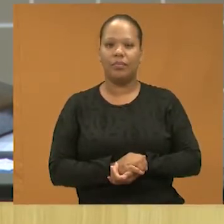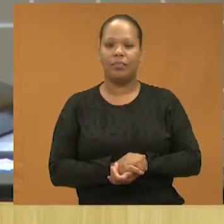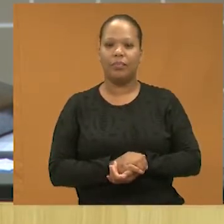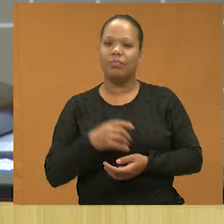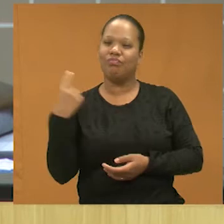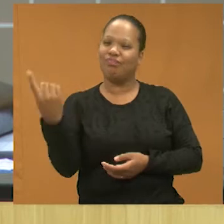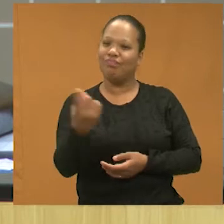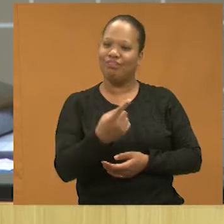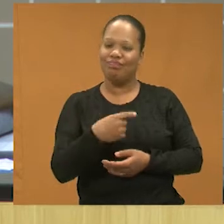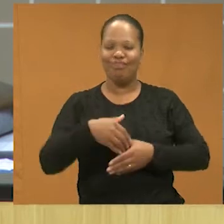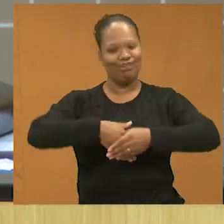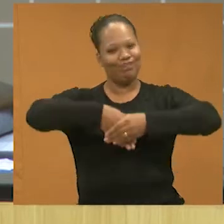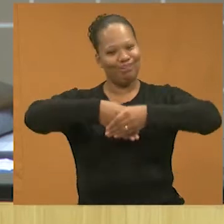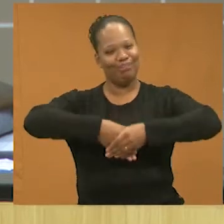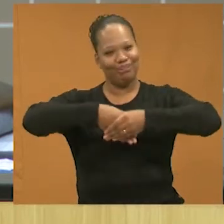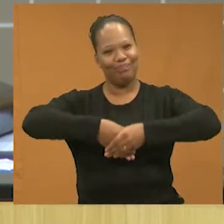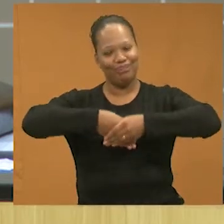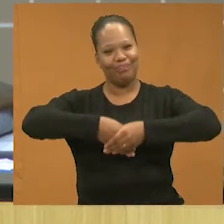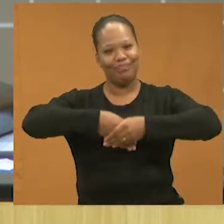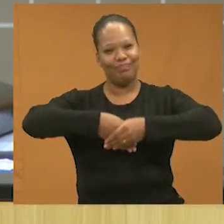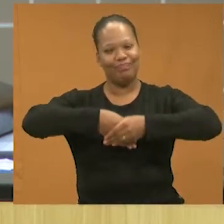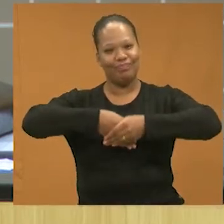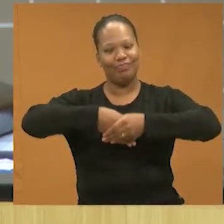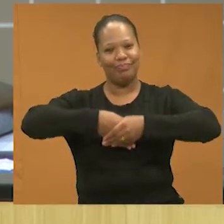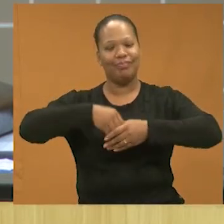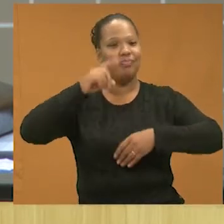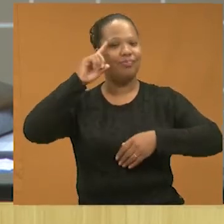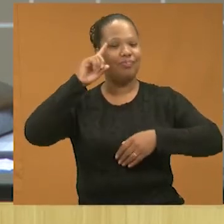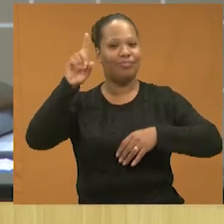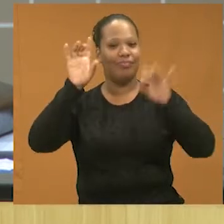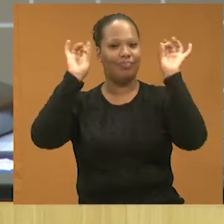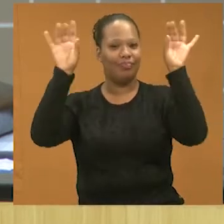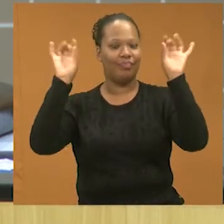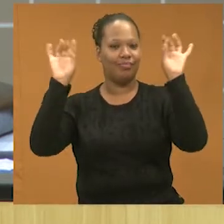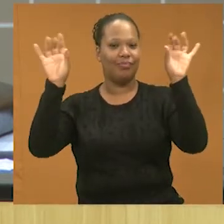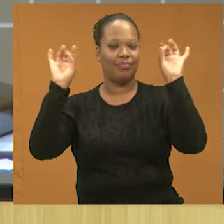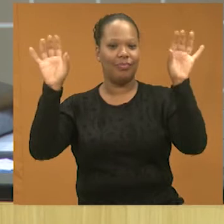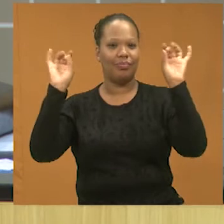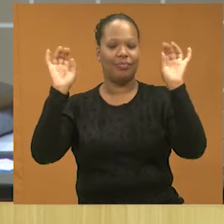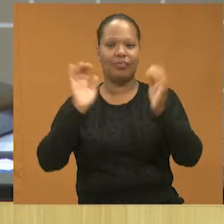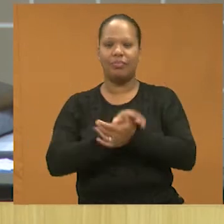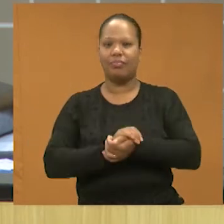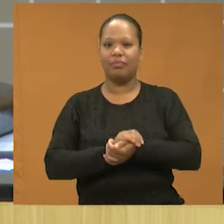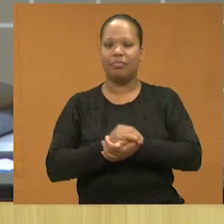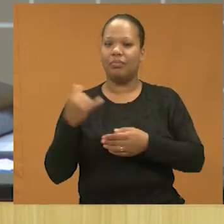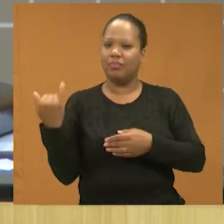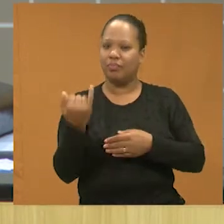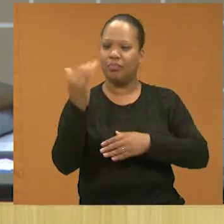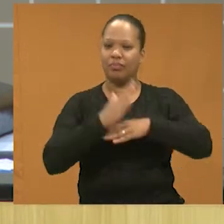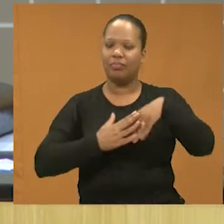mais sinceros cumprimentos pelo transcurso da data dedicada à importante